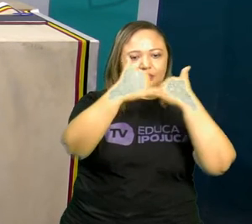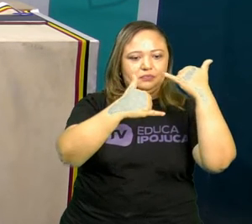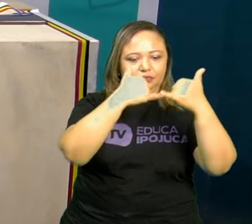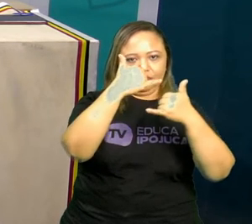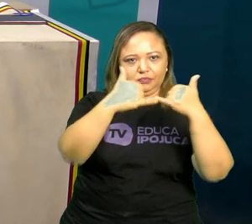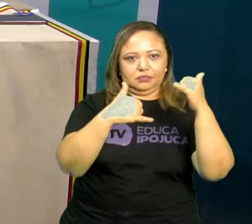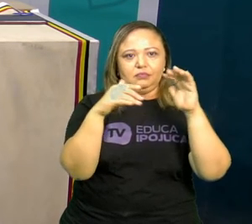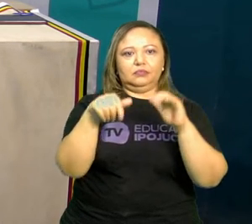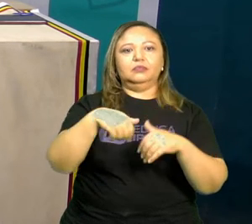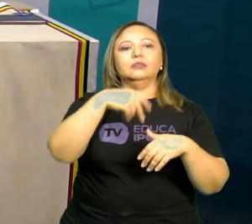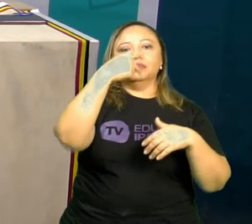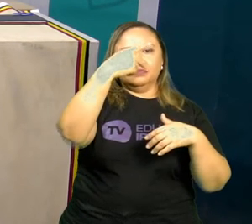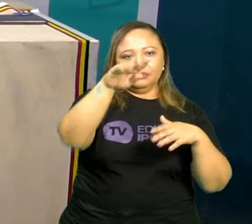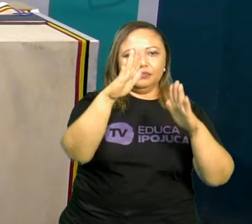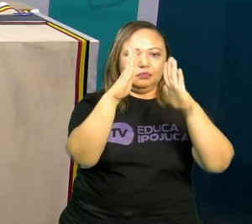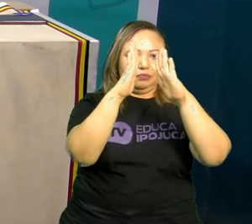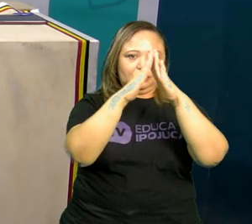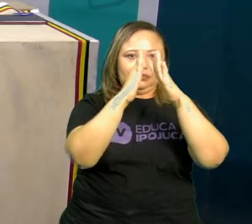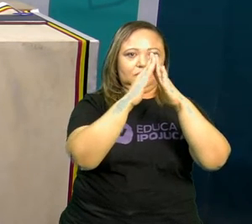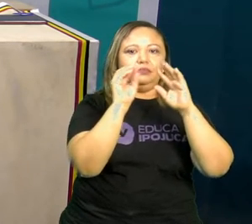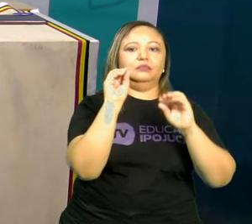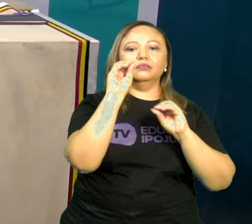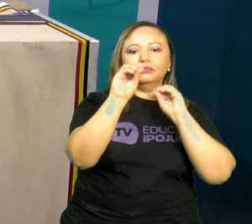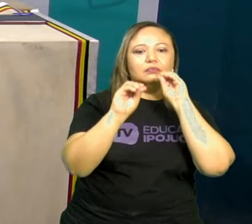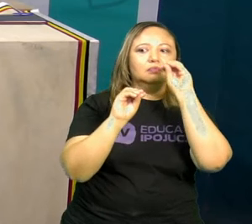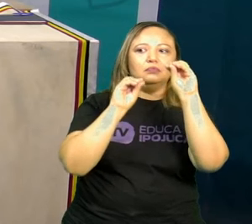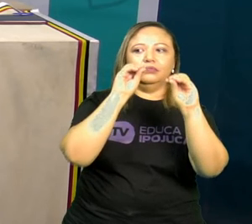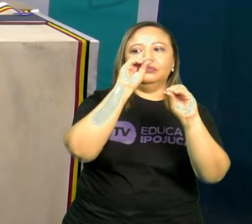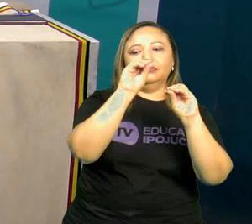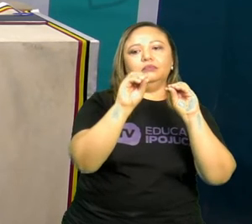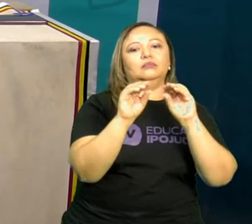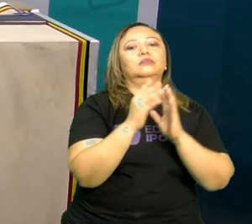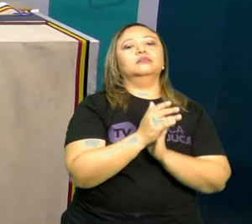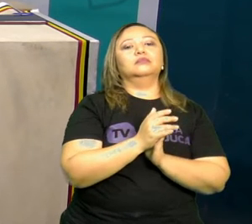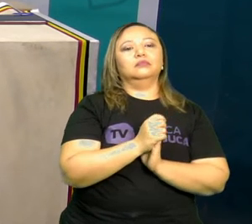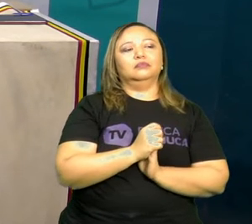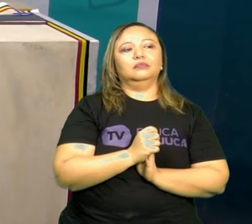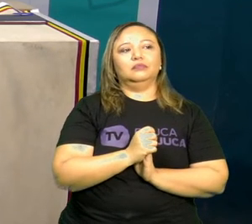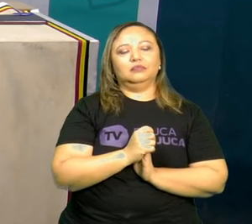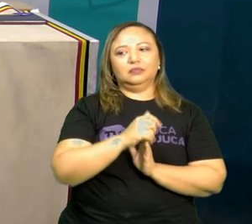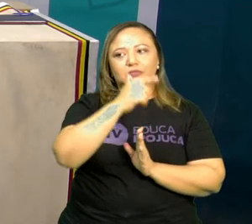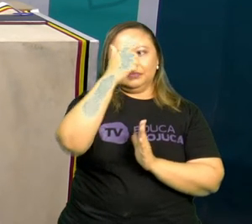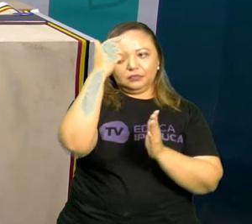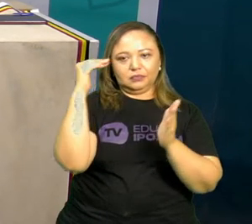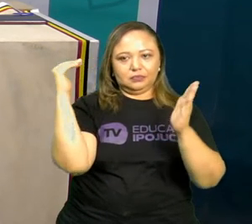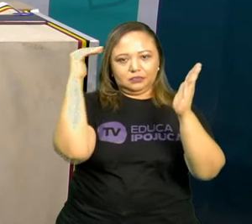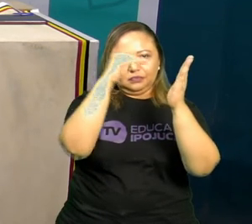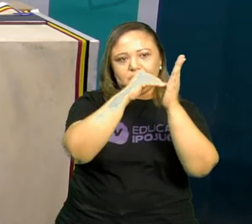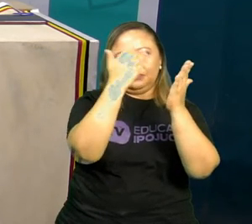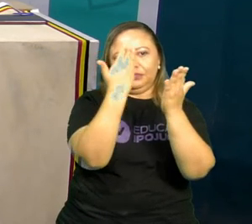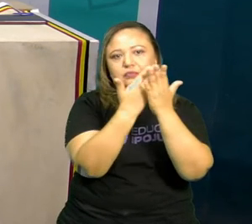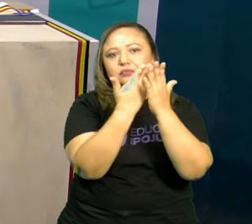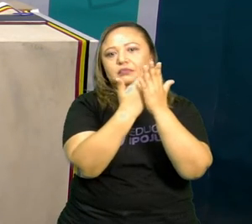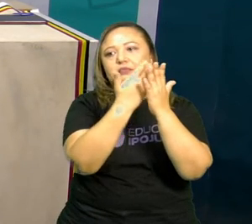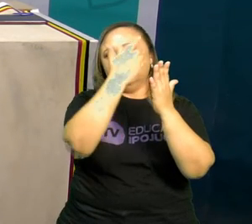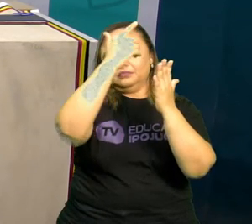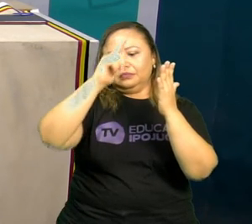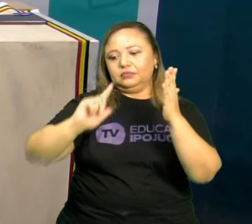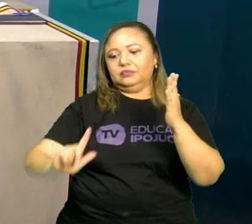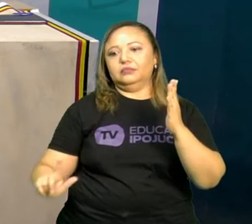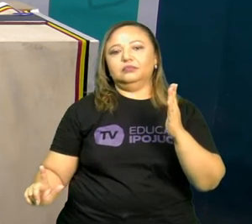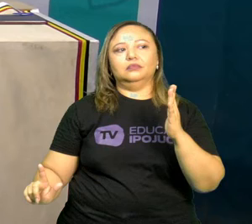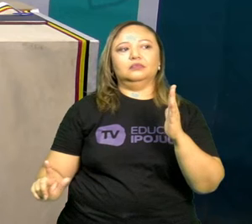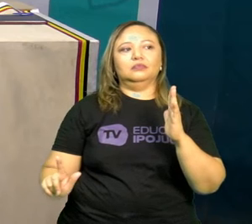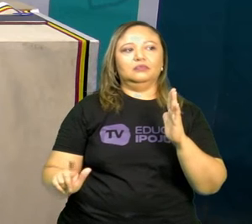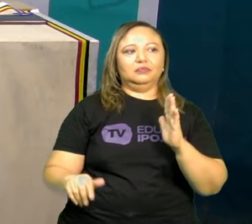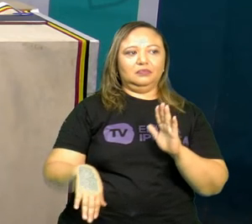sua casinha, certo? Beijos e até a nossa próxima aula. Tia Ilma não sabe